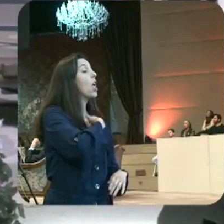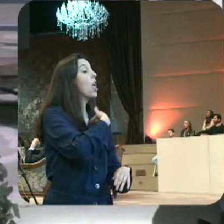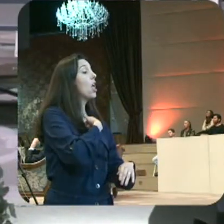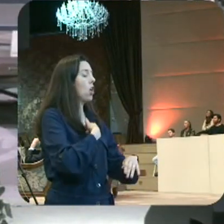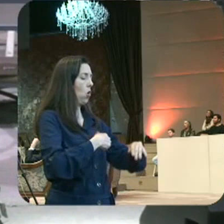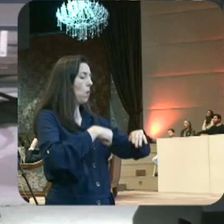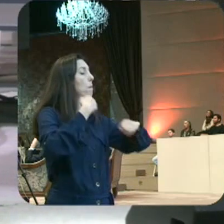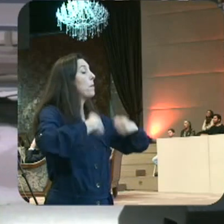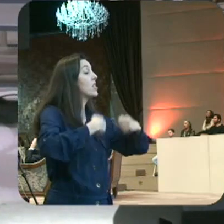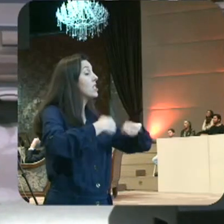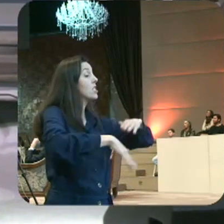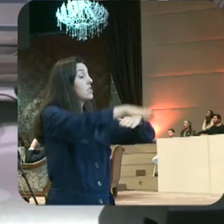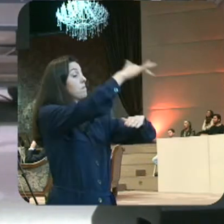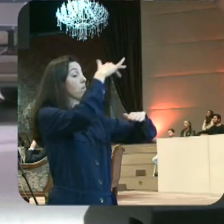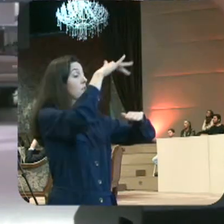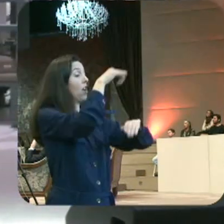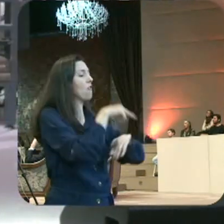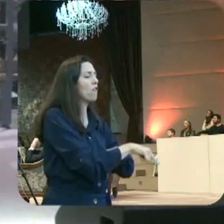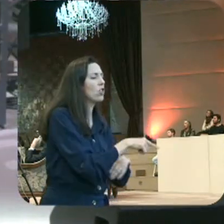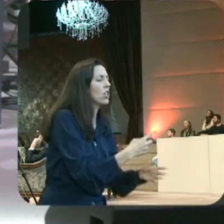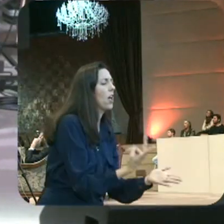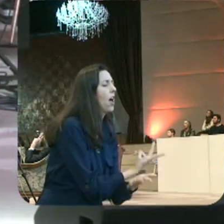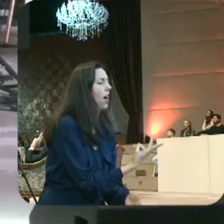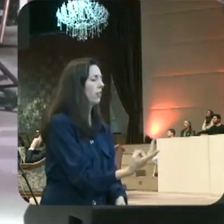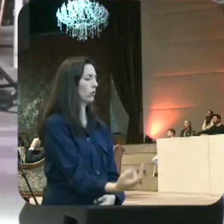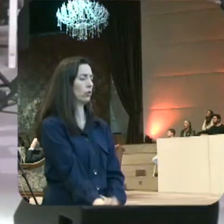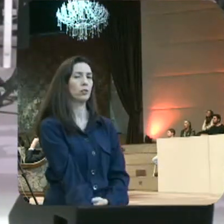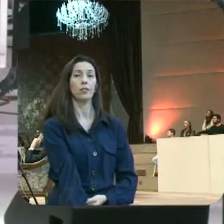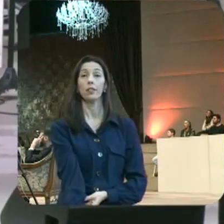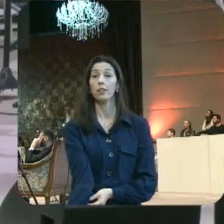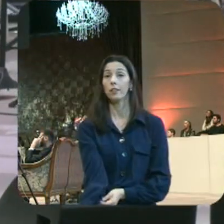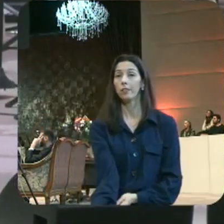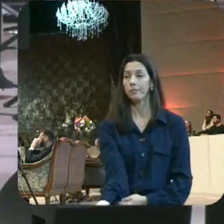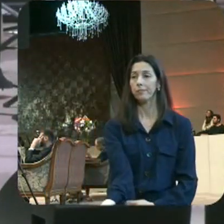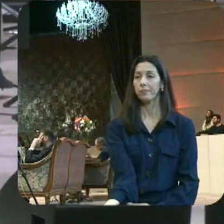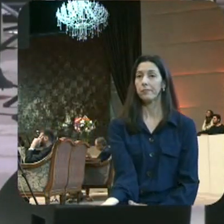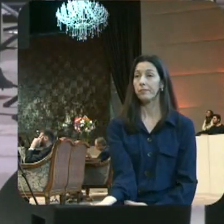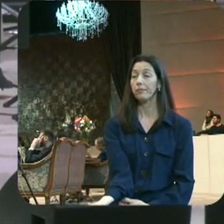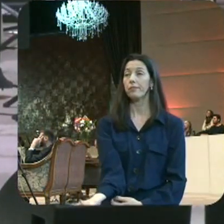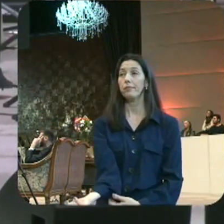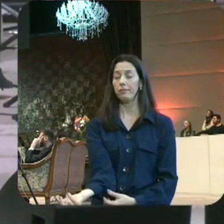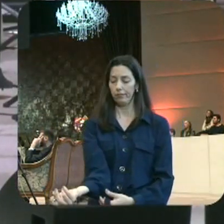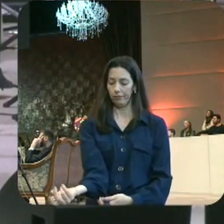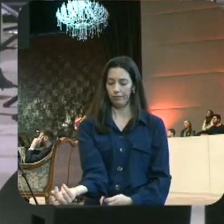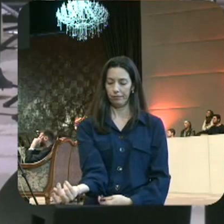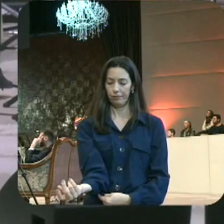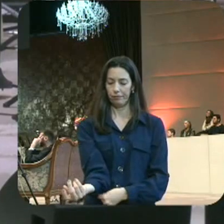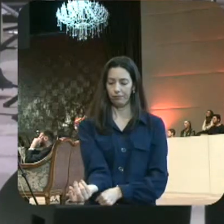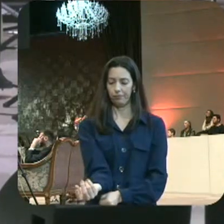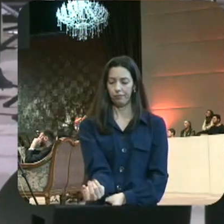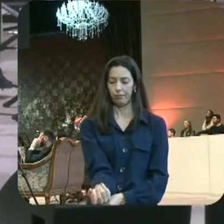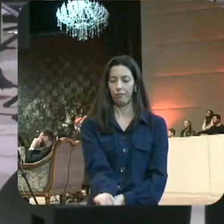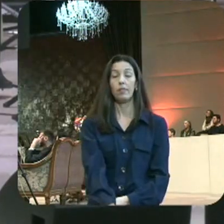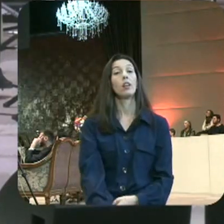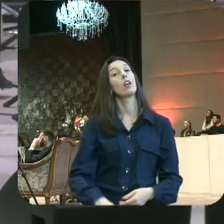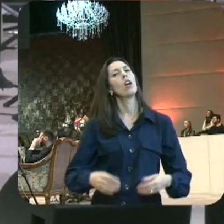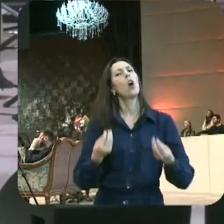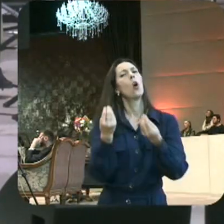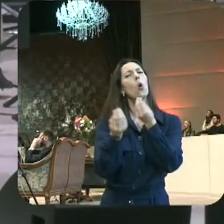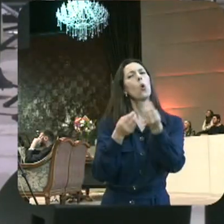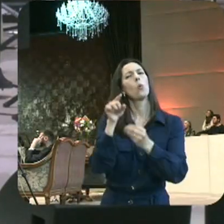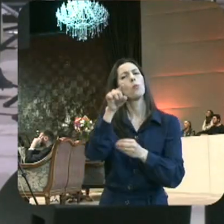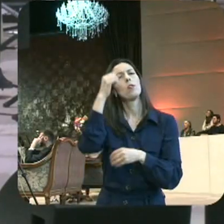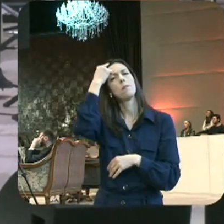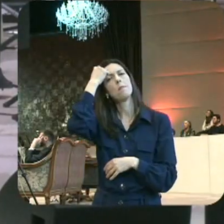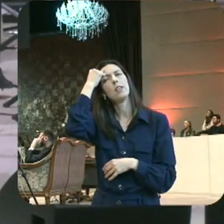Como você imagina que o Senhor reage quando o que pertence a Ele deveria ser consagrado está